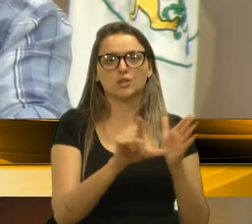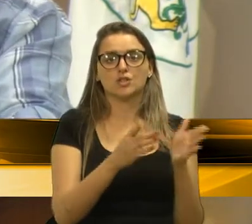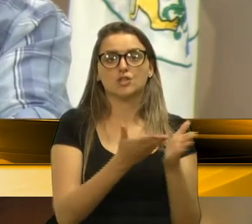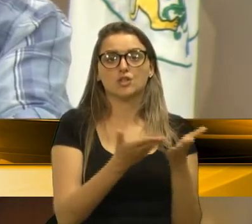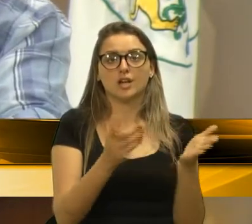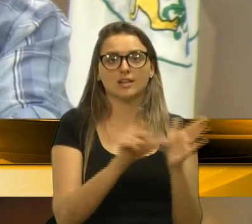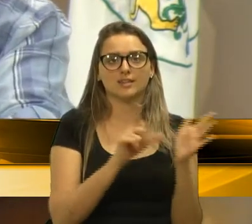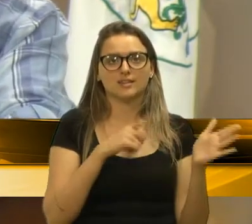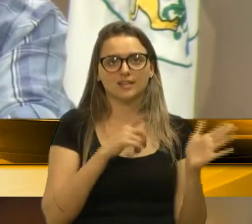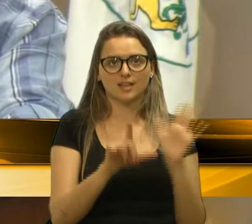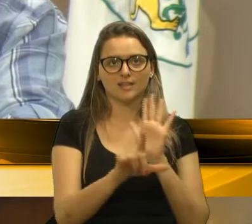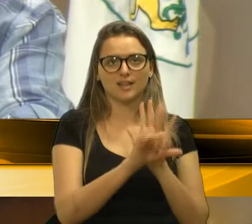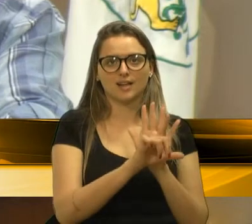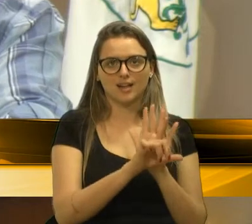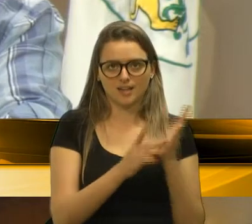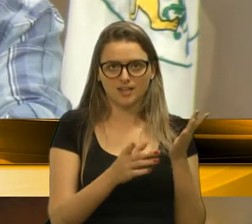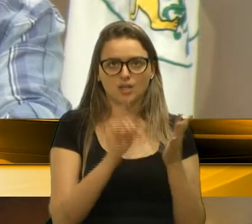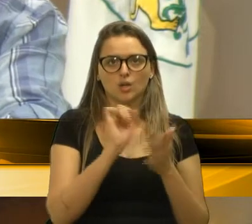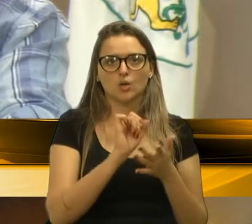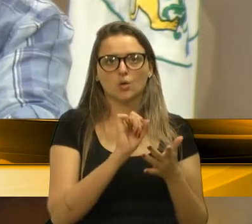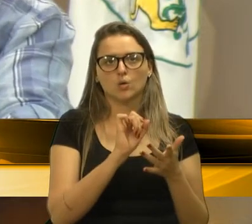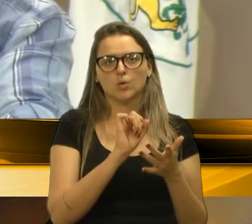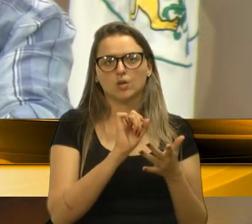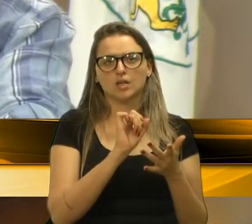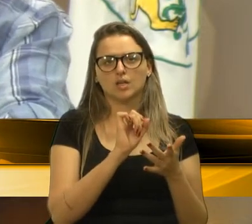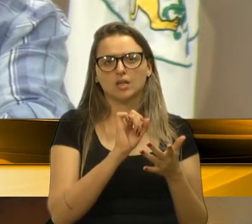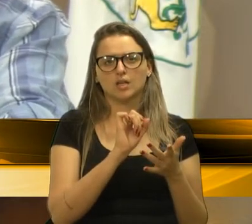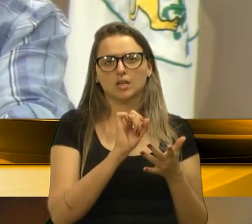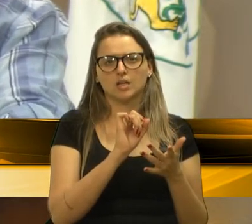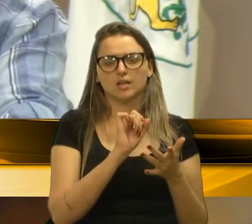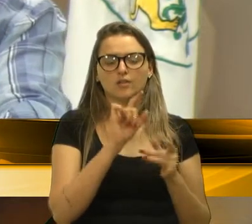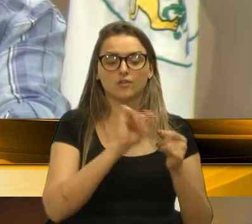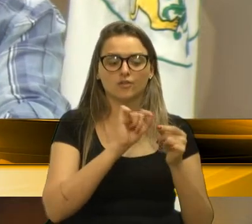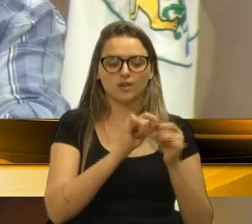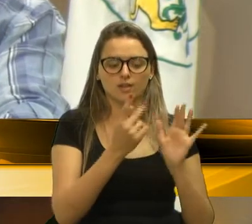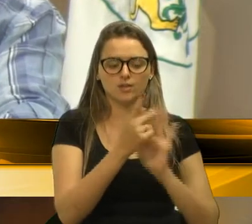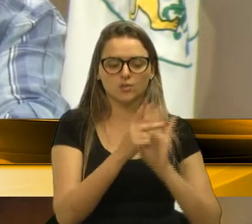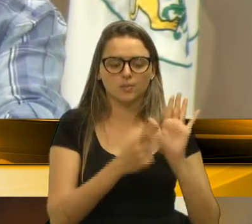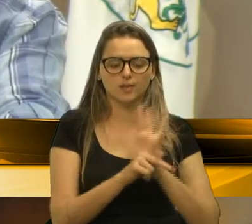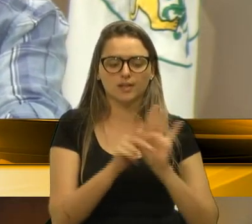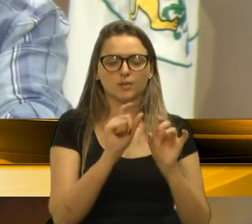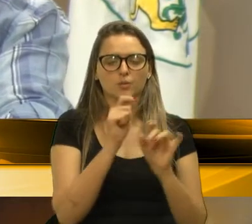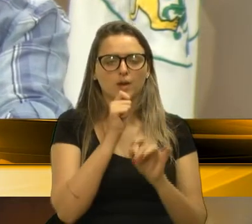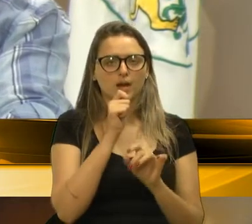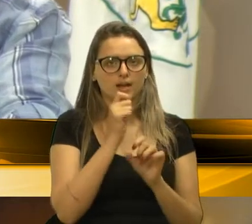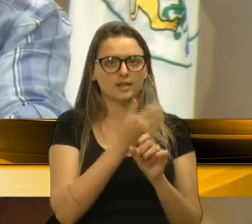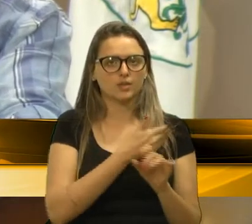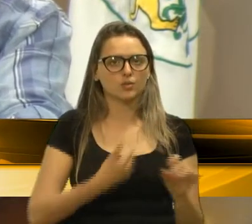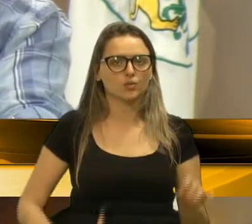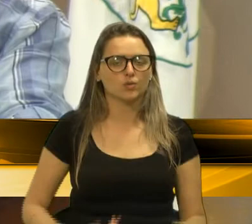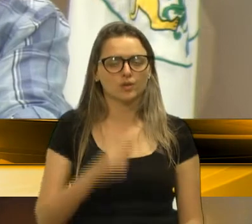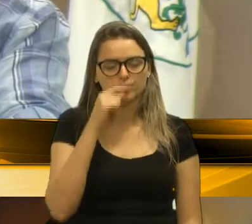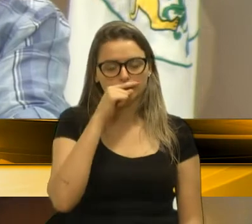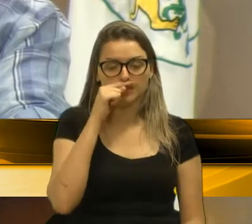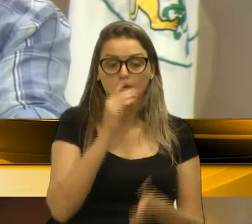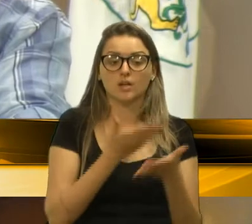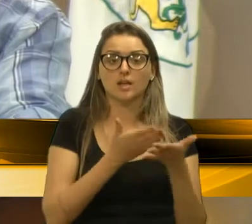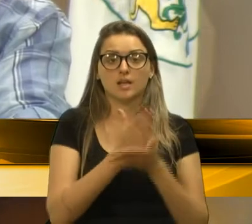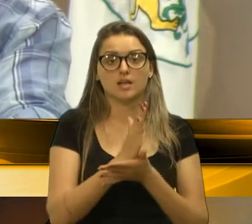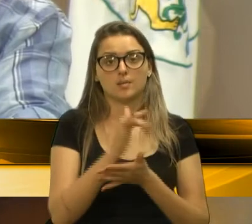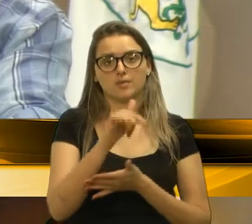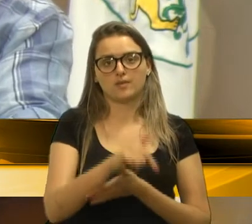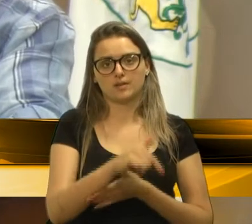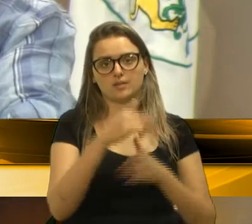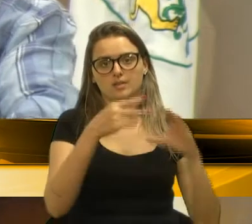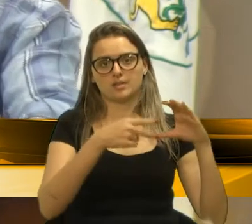encaminhada pelo então prefeito se não me engano josé ivo sartori e aprovada por esta casa